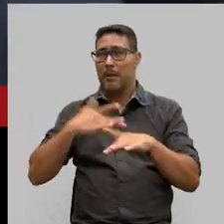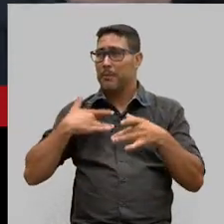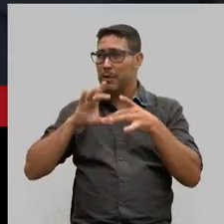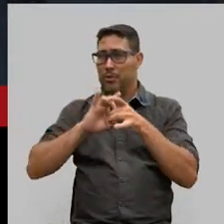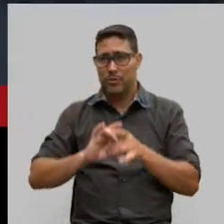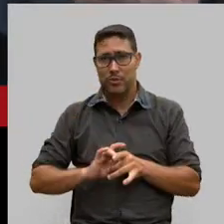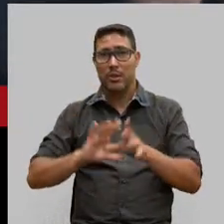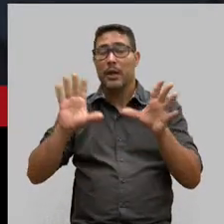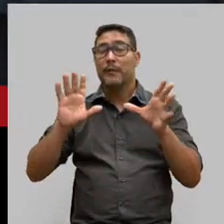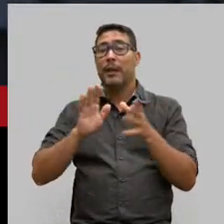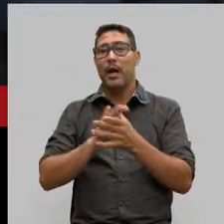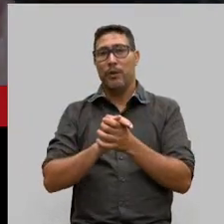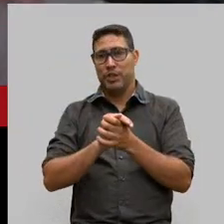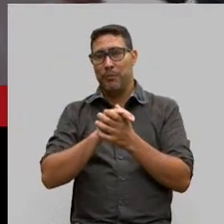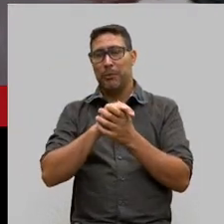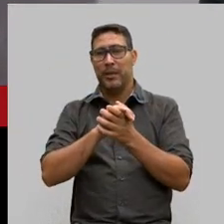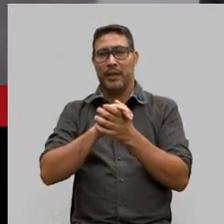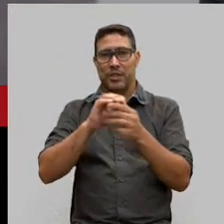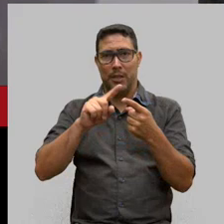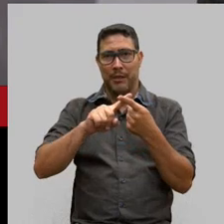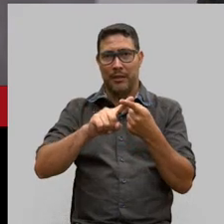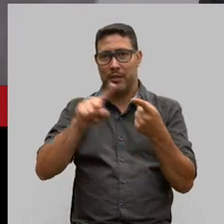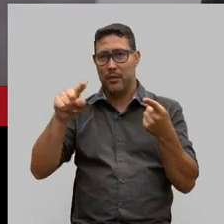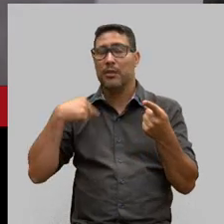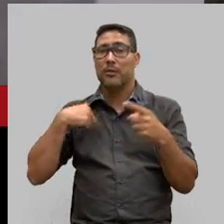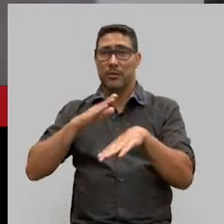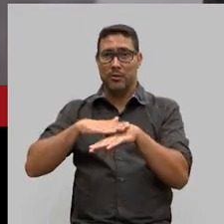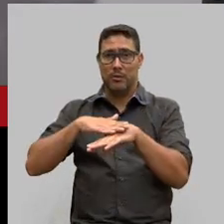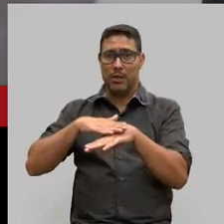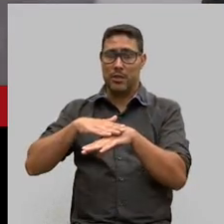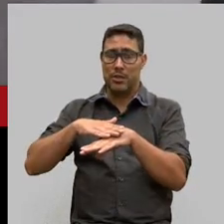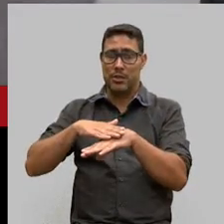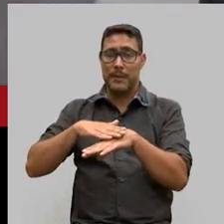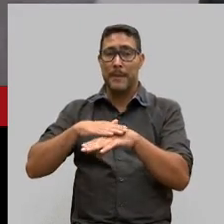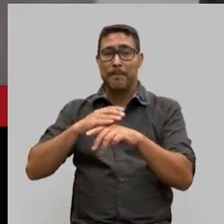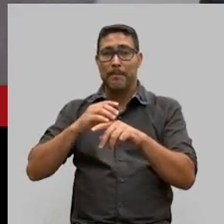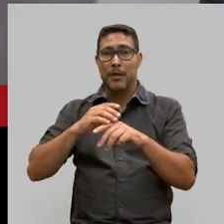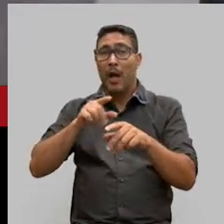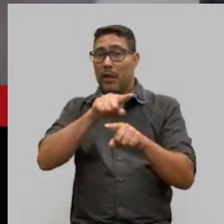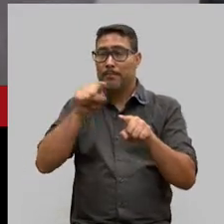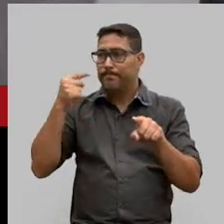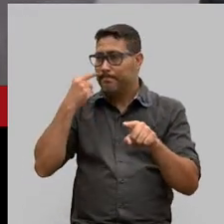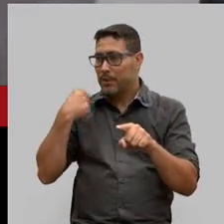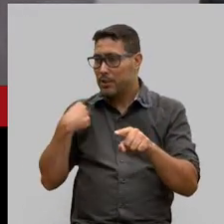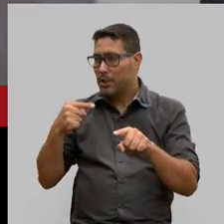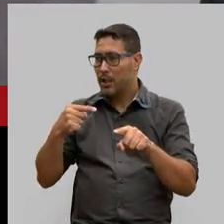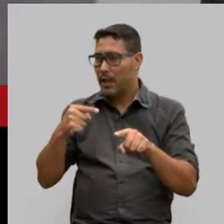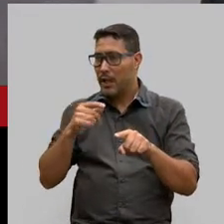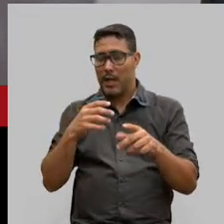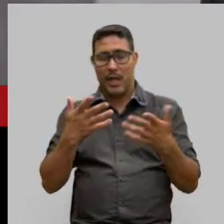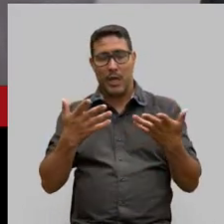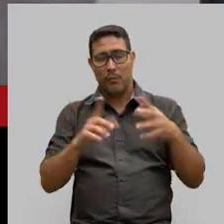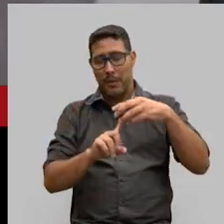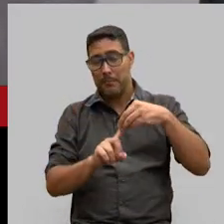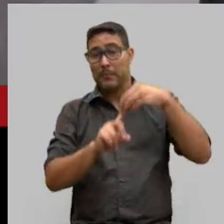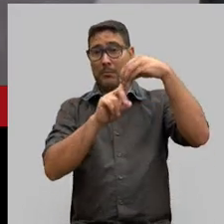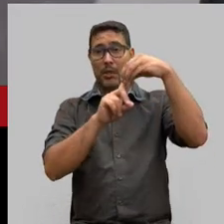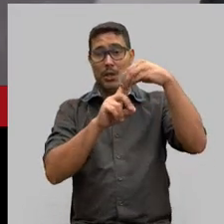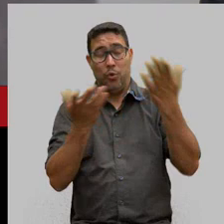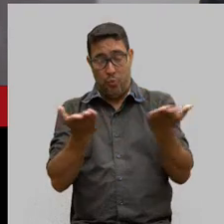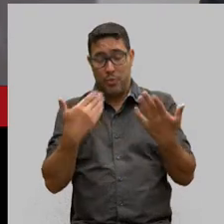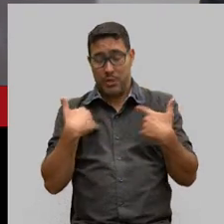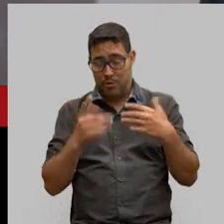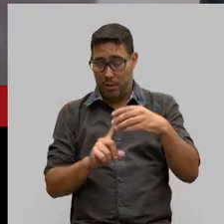esforço para que a gente possa garantir um atendimento adequado porque eu ainda me vejo numa condição de Privilégio sabe Deputado Reginaldo